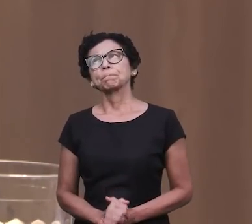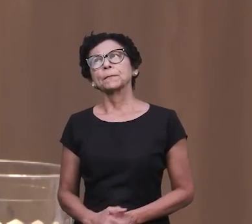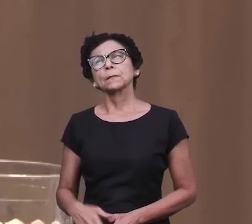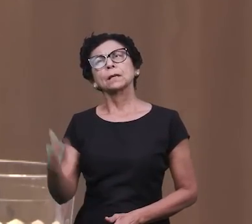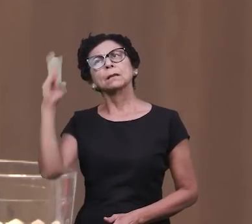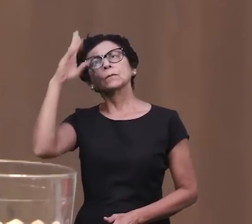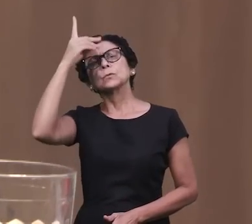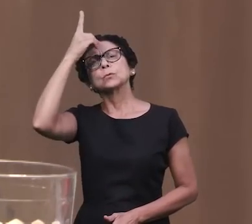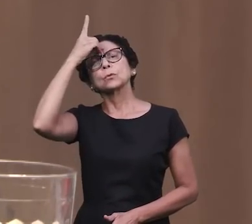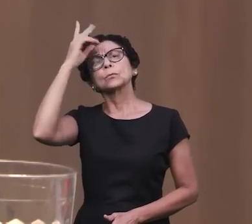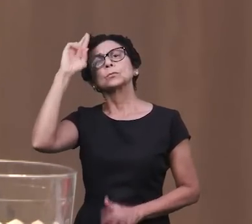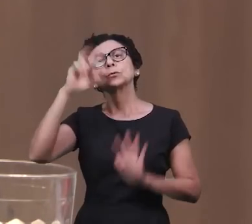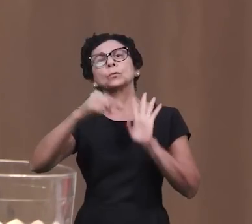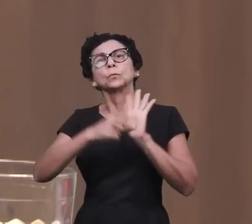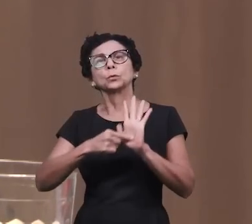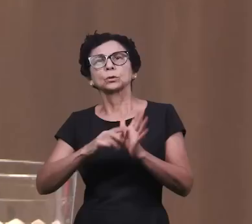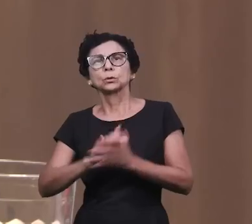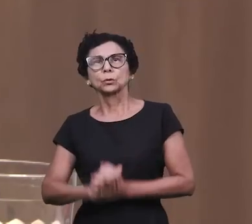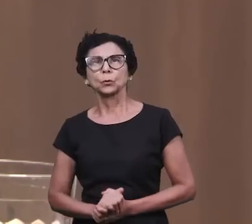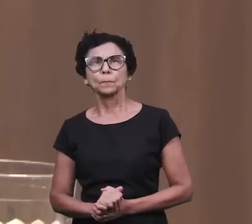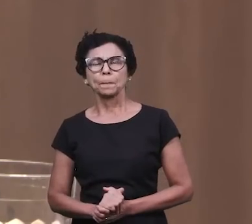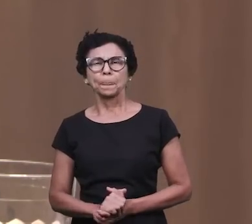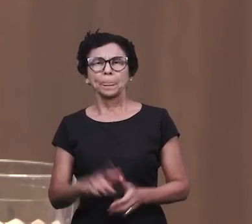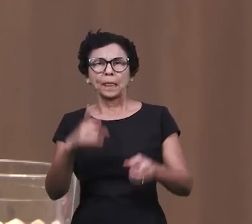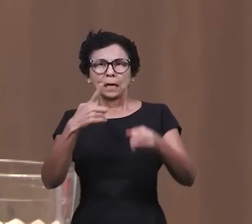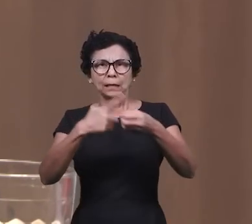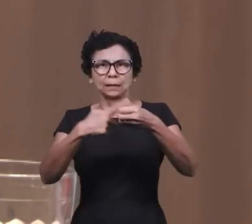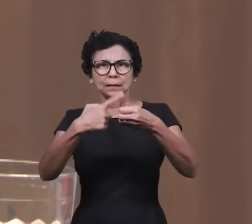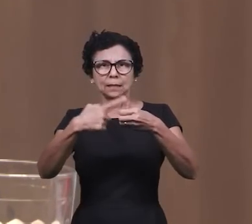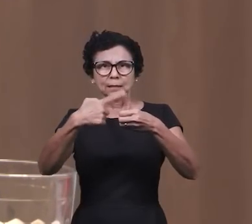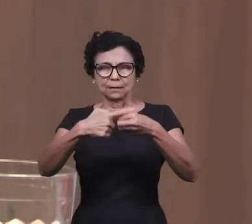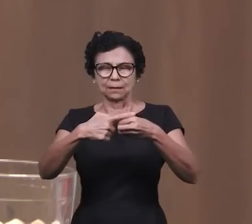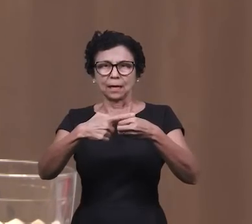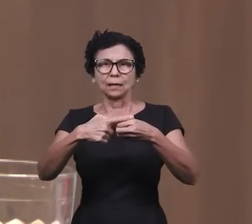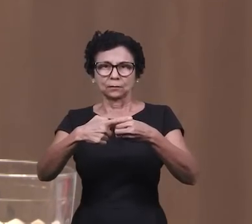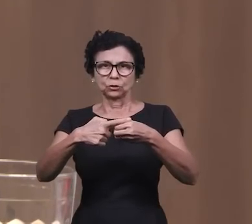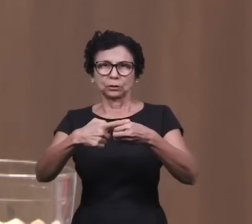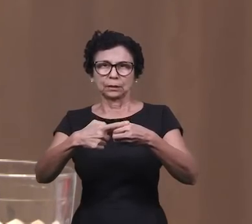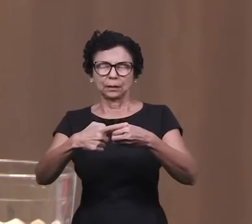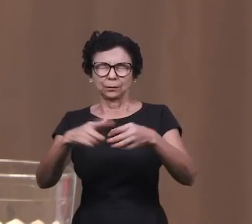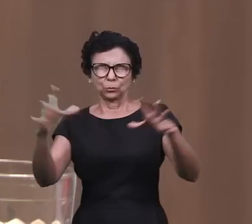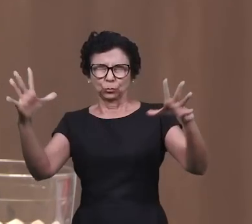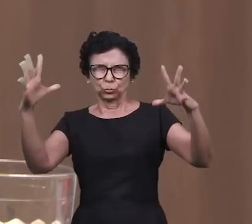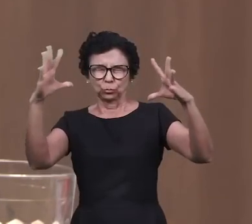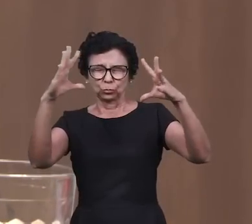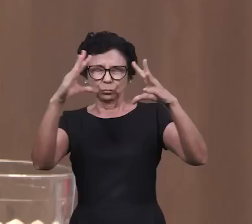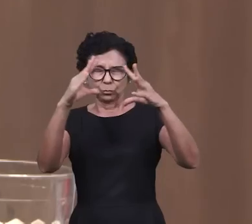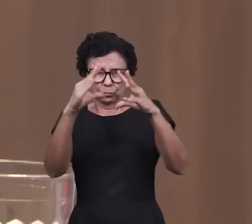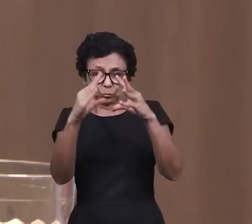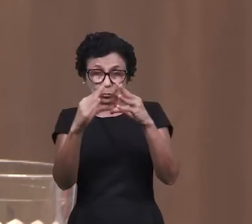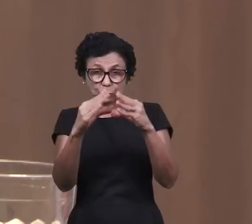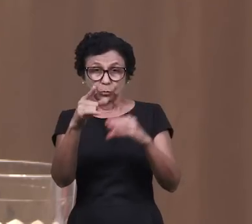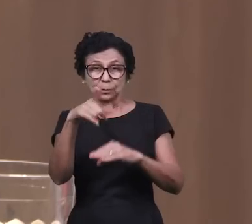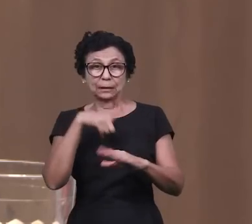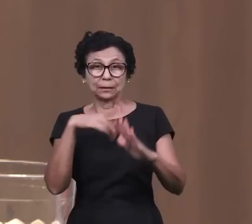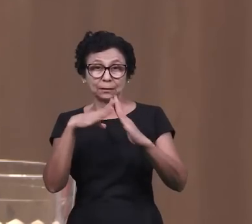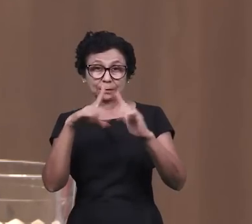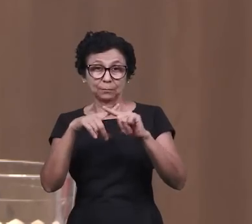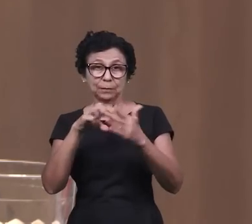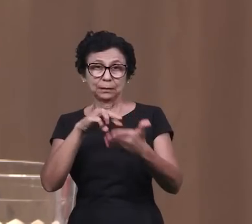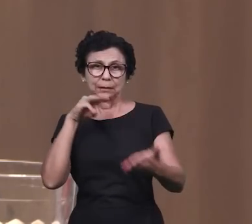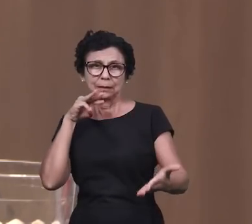intercessão. O senhor mostrava que havia uma escuridão muito grande na cidade de Bujumbura, onde nós temos inclusive um templo. E,